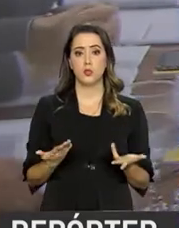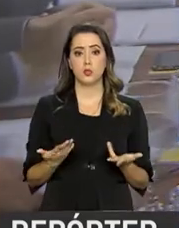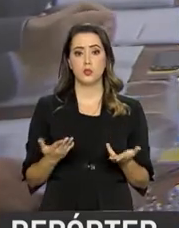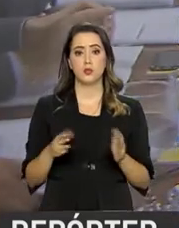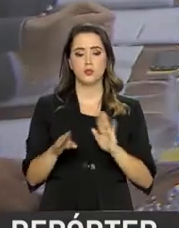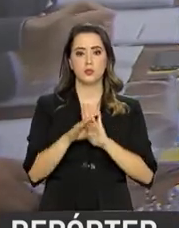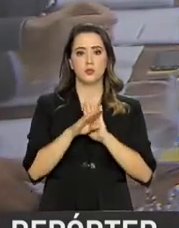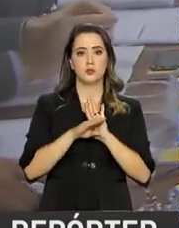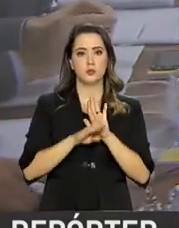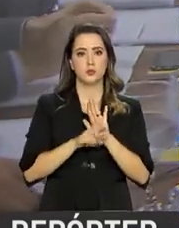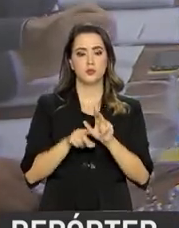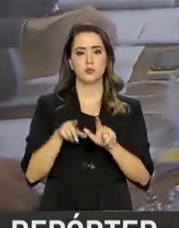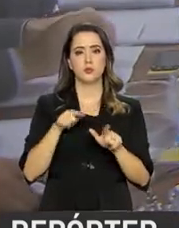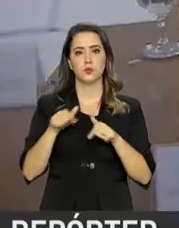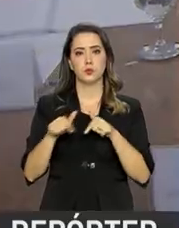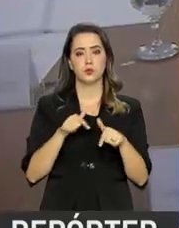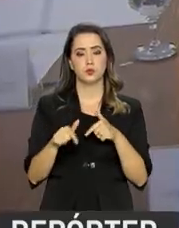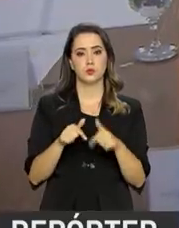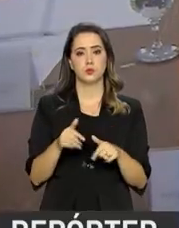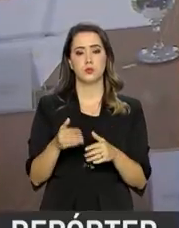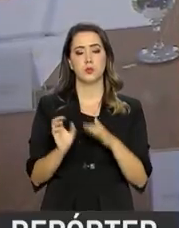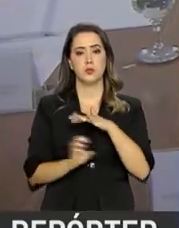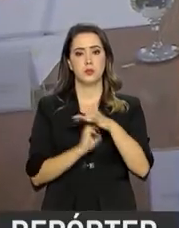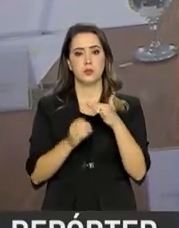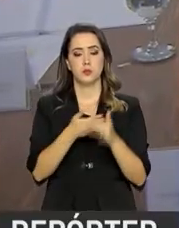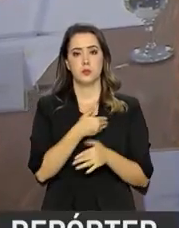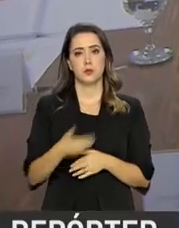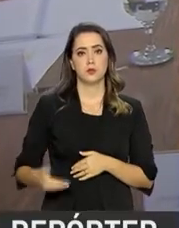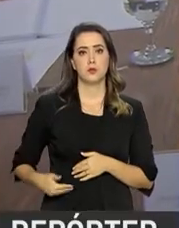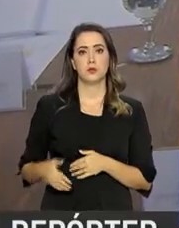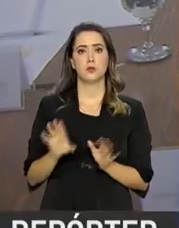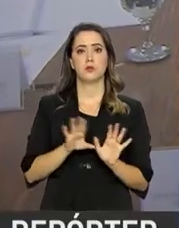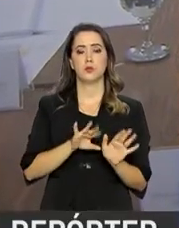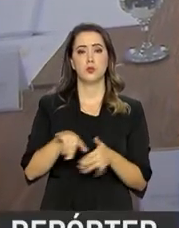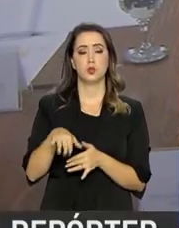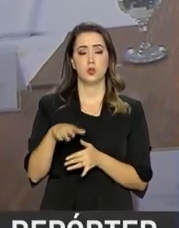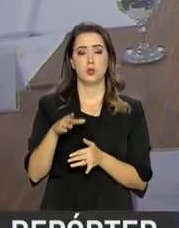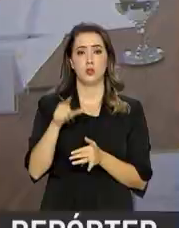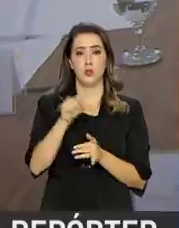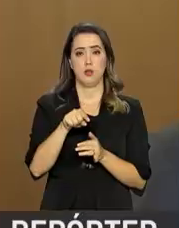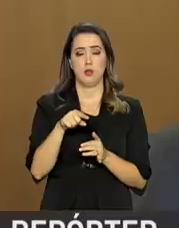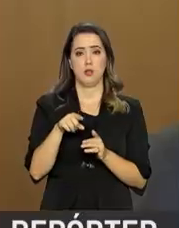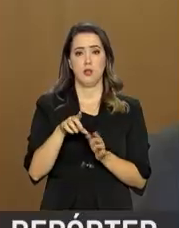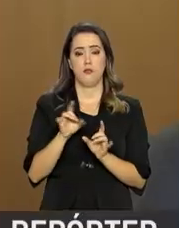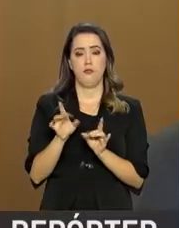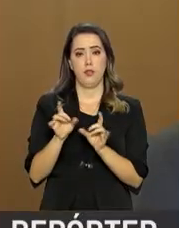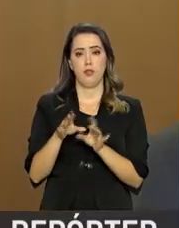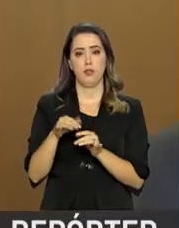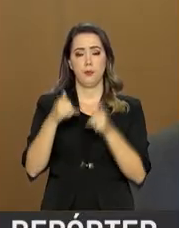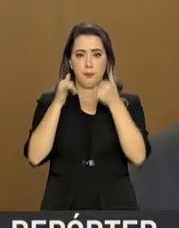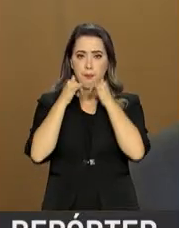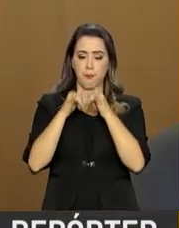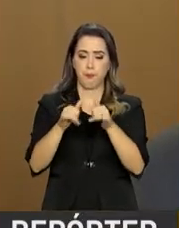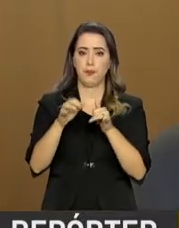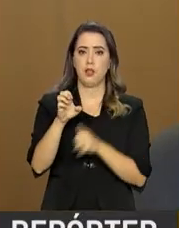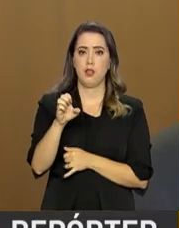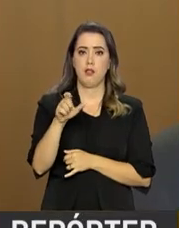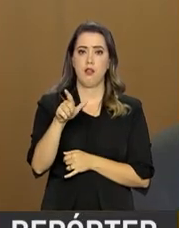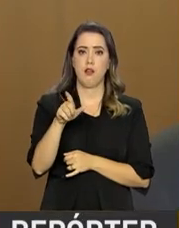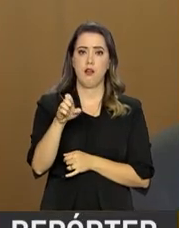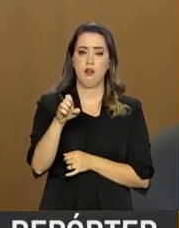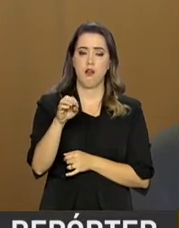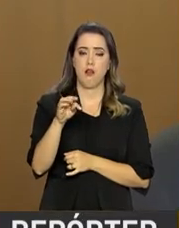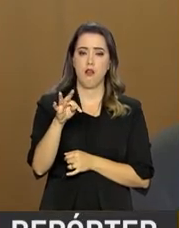os papéis das empresas públicas no processo de desestatização da eletrobrás a função do emmy é basicamente a